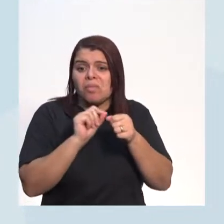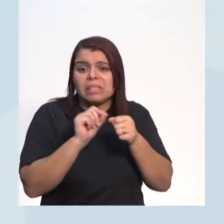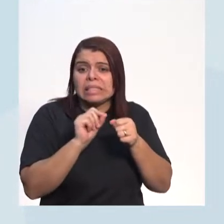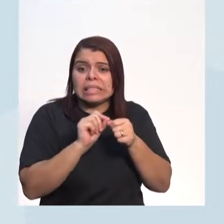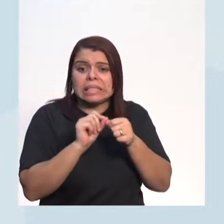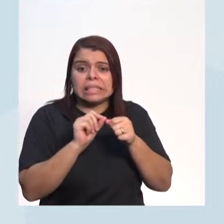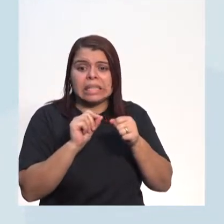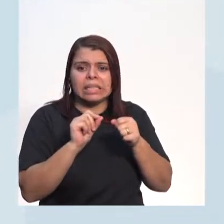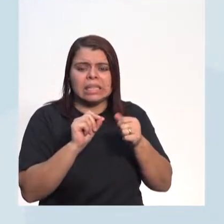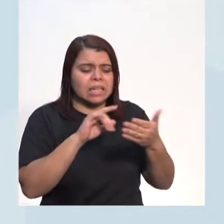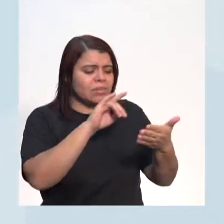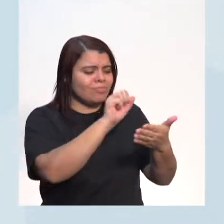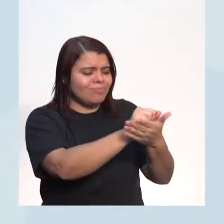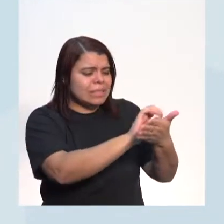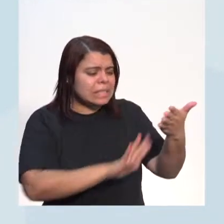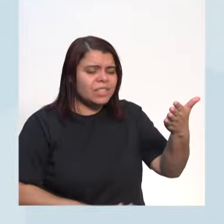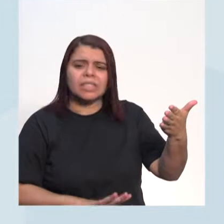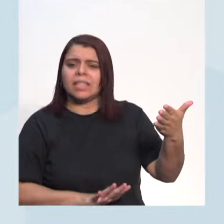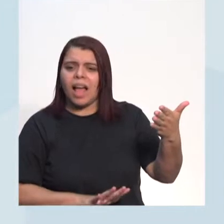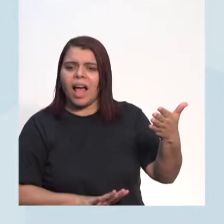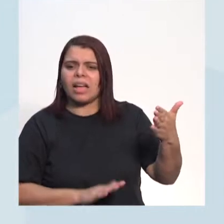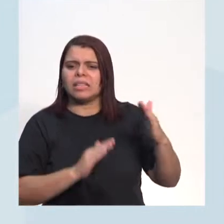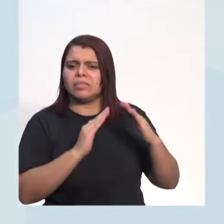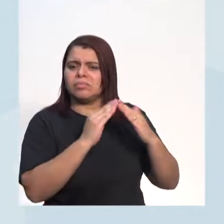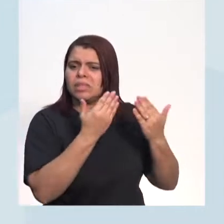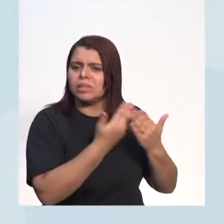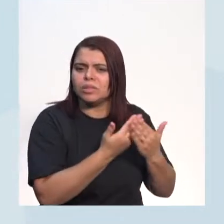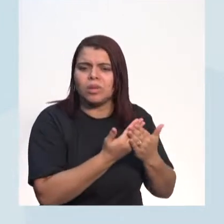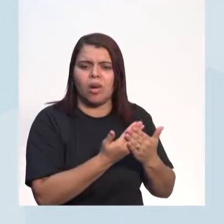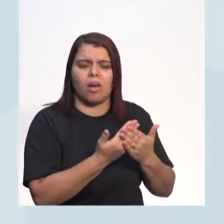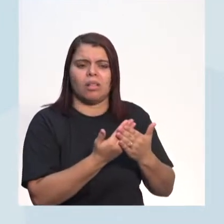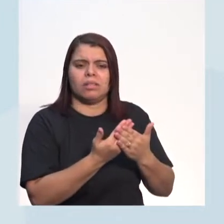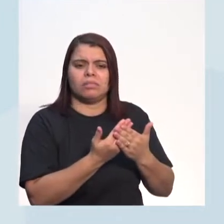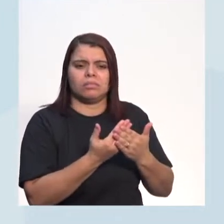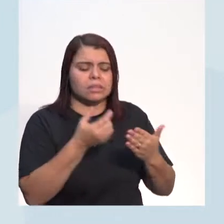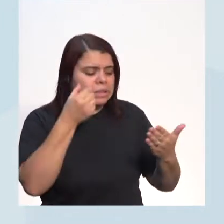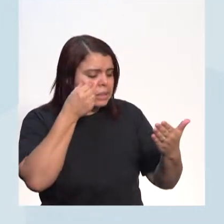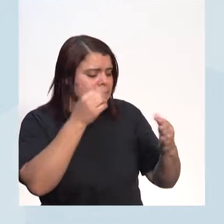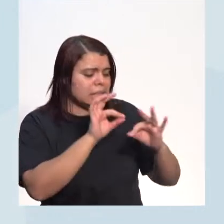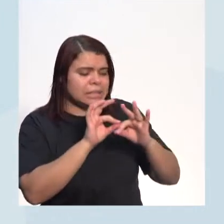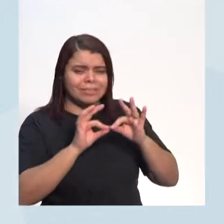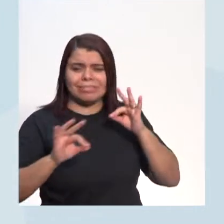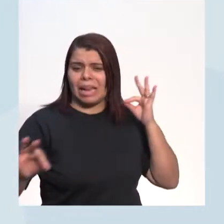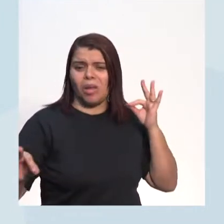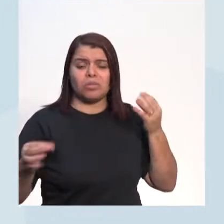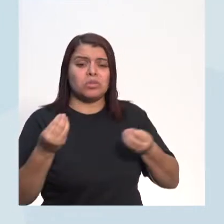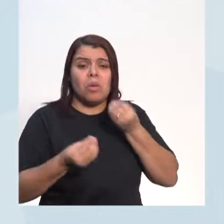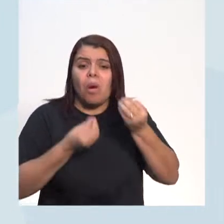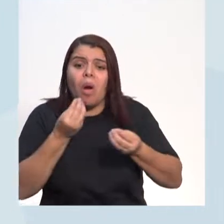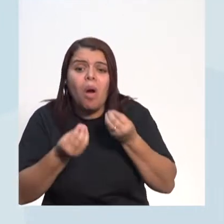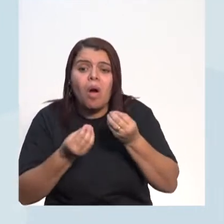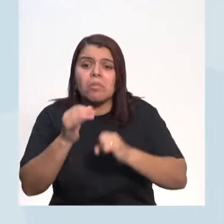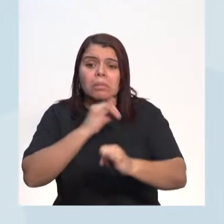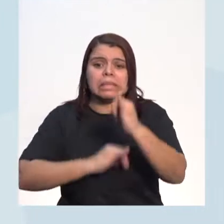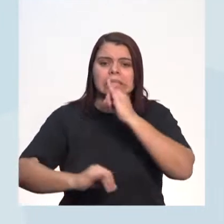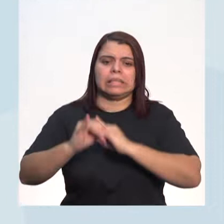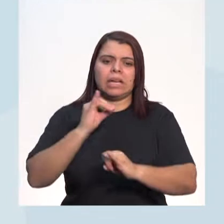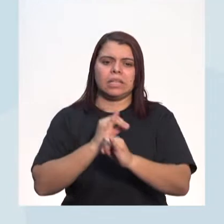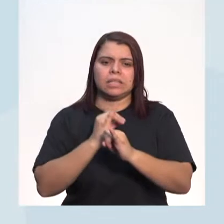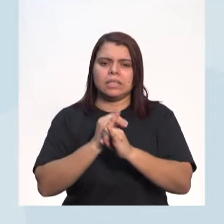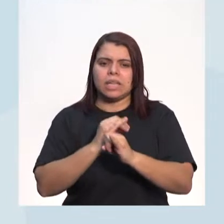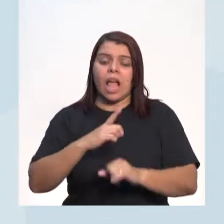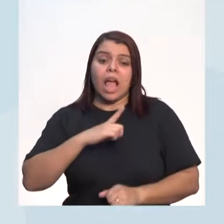não presenciais. Lá no finalzinho desse parágrafo, tem um outro link que vai levar justamente a